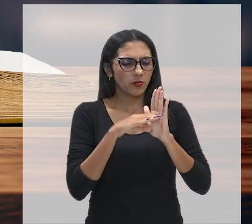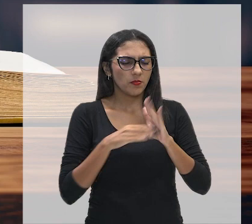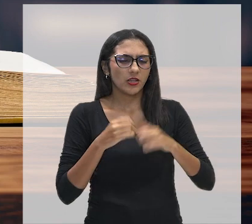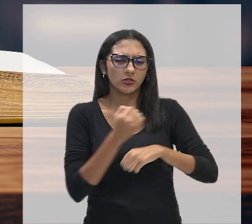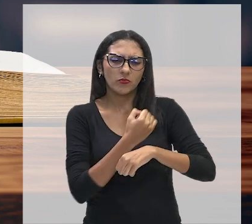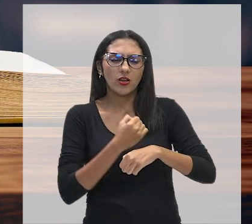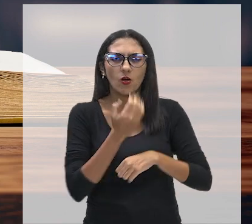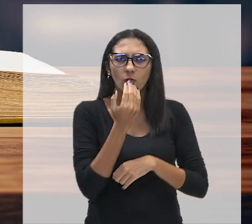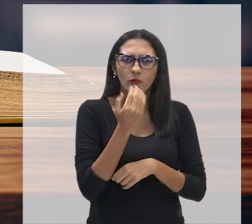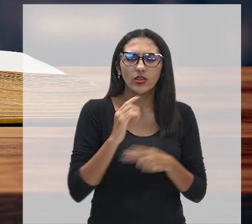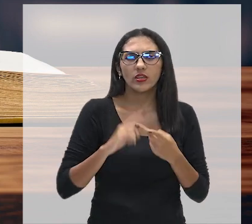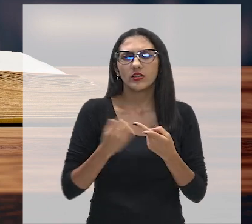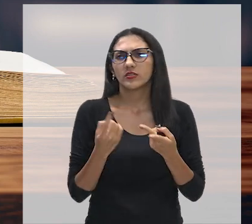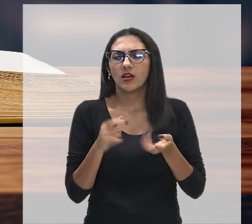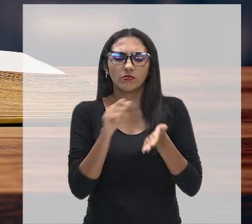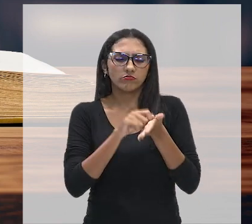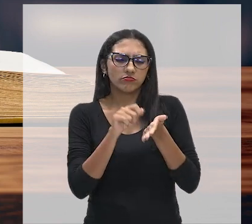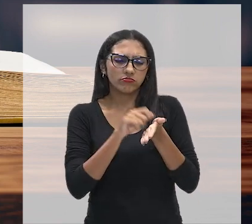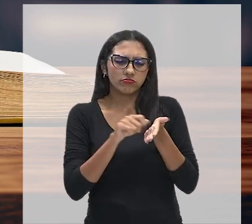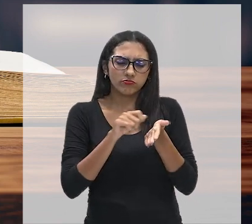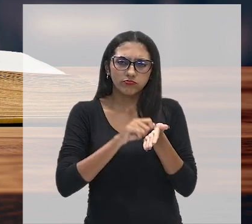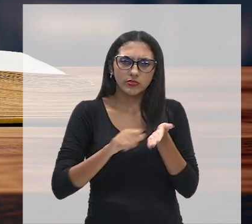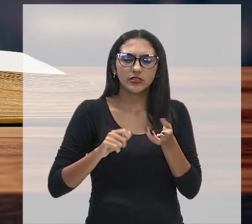receitas, cartas,